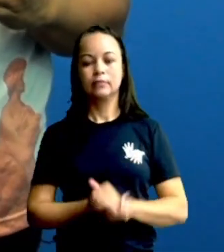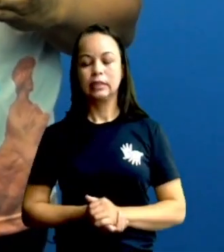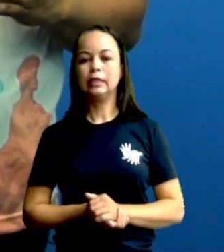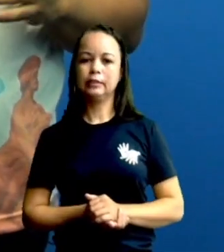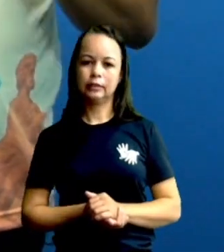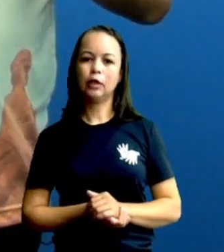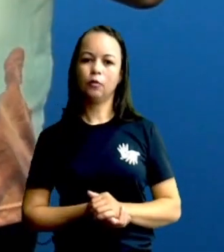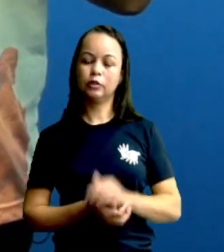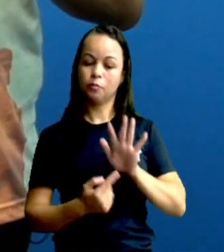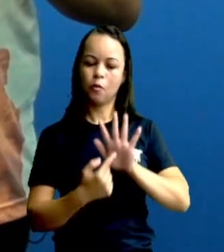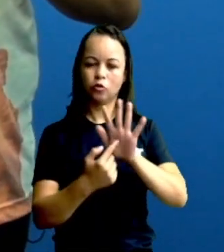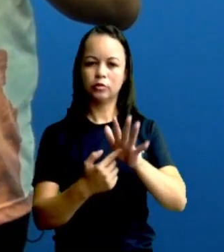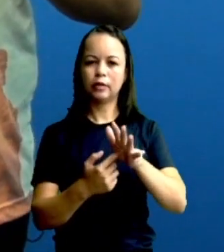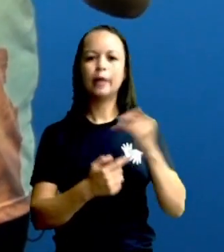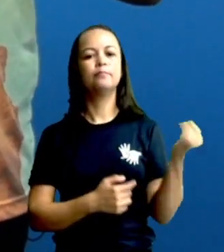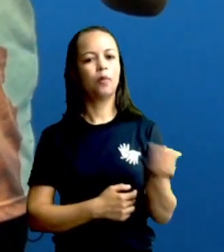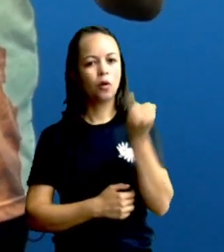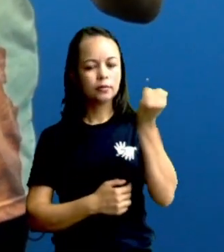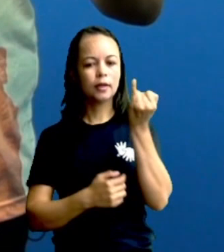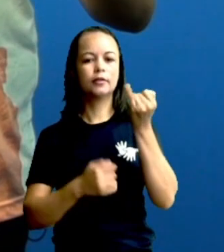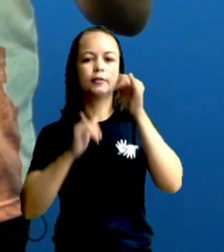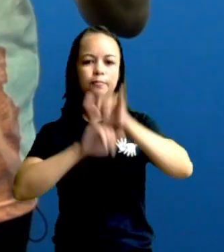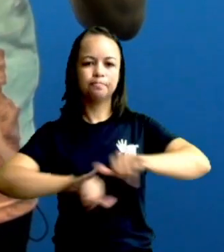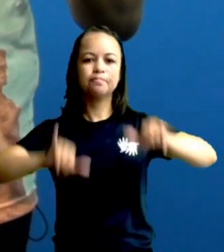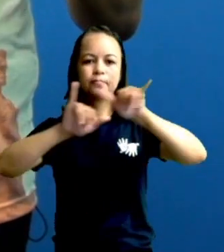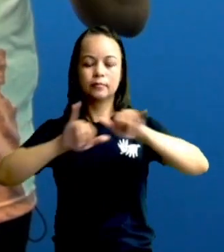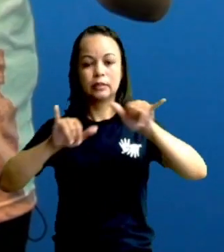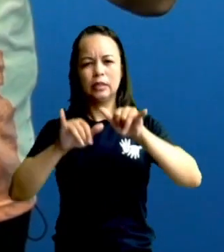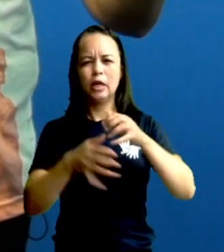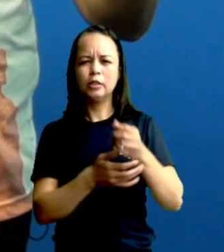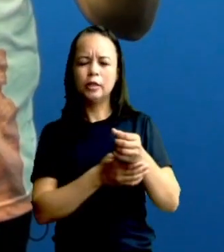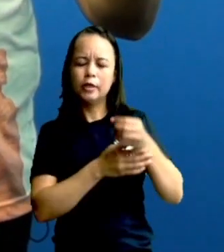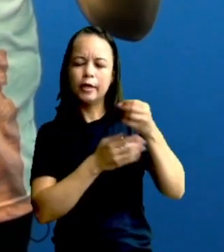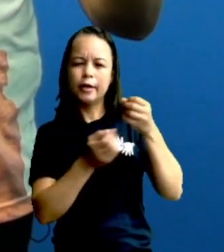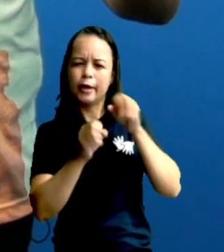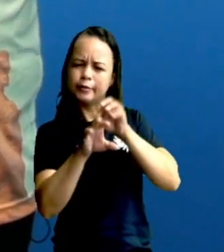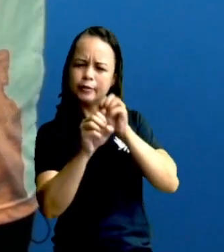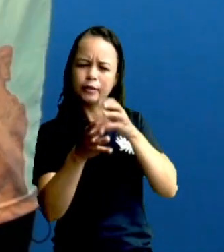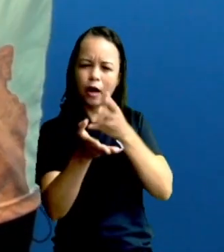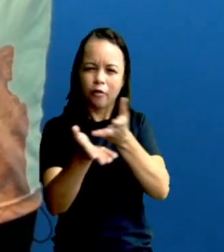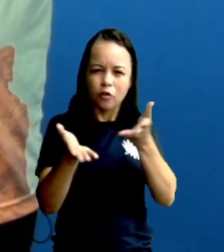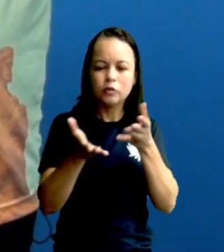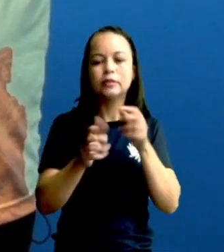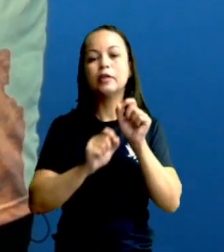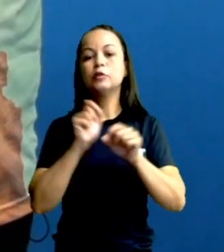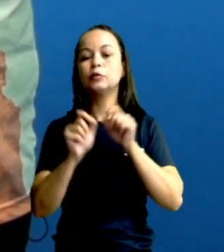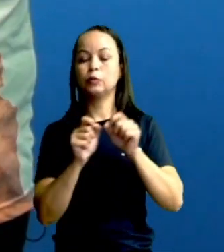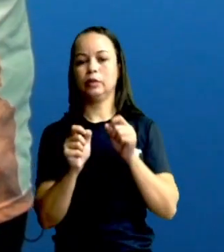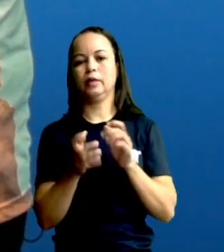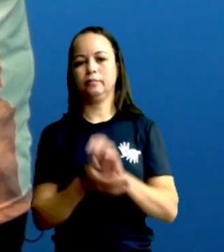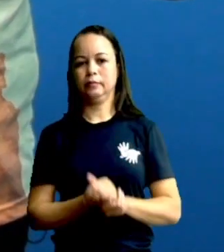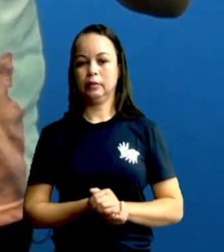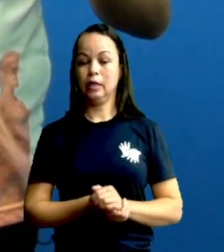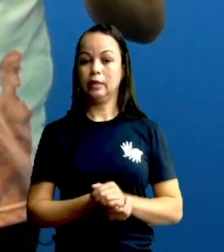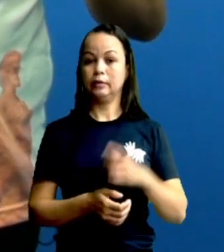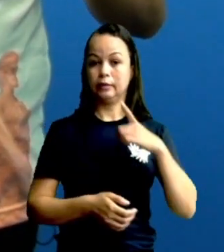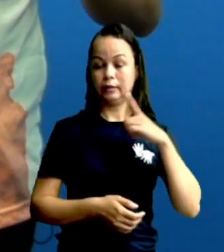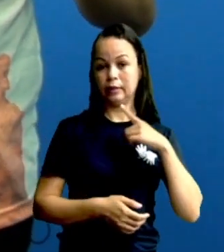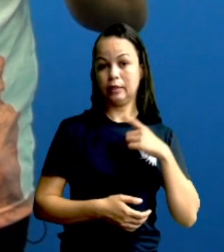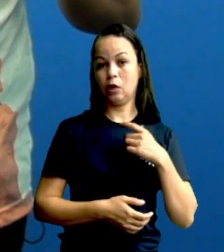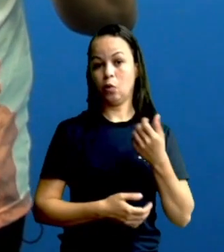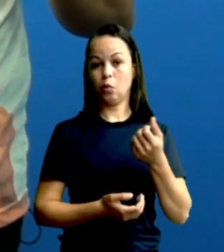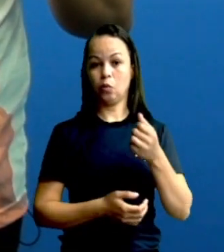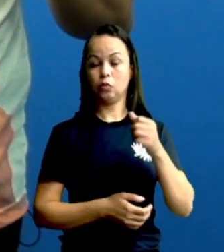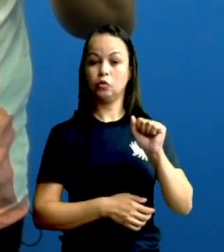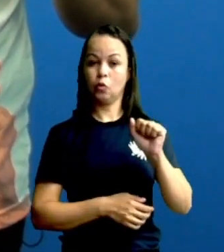muito relevante. E cabe também, tio Aprige, aqui trazer luz que há uma diferença entre soro positivo